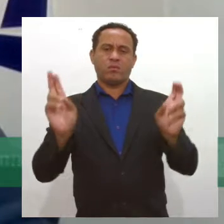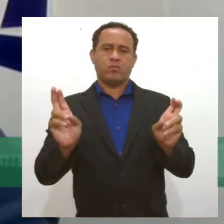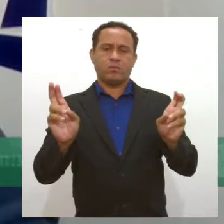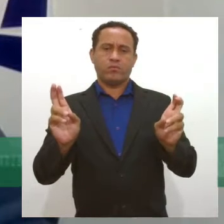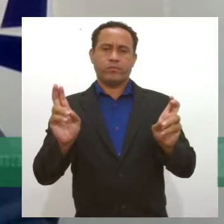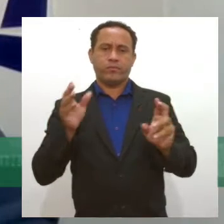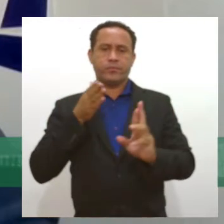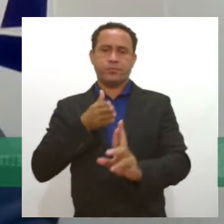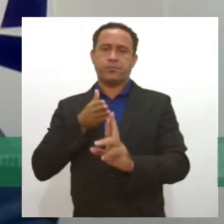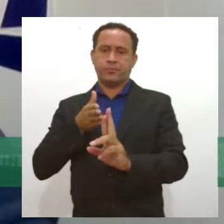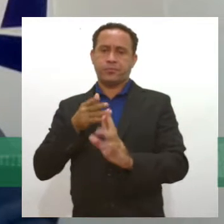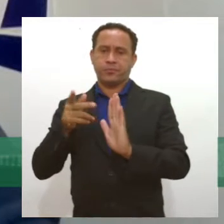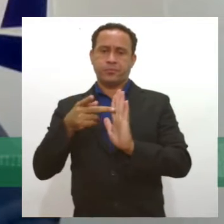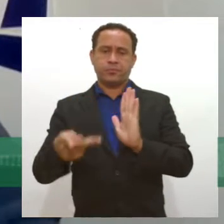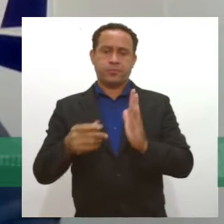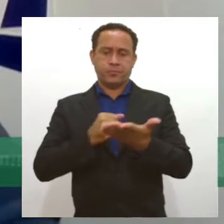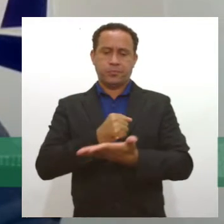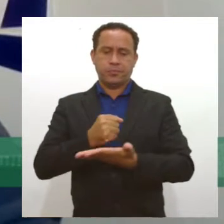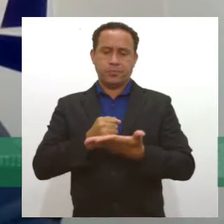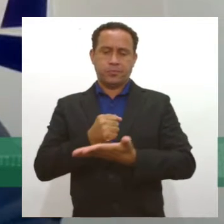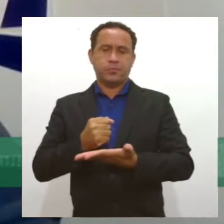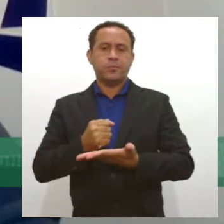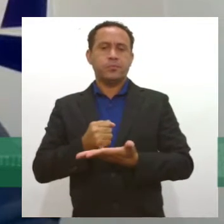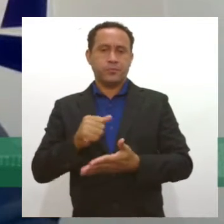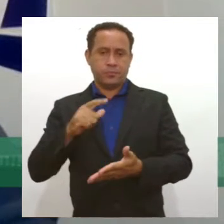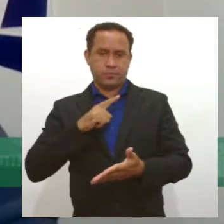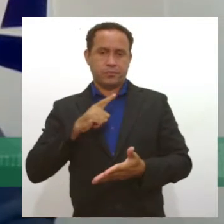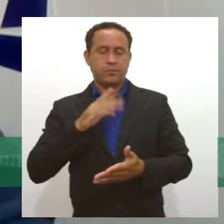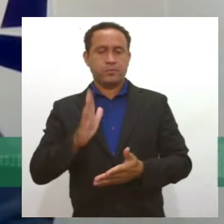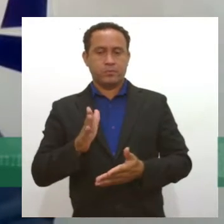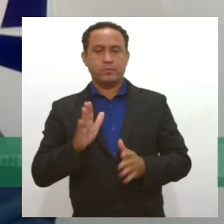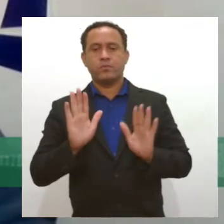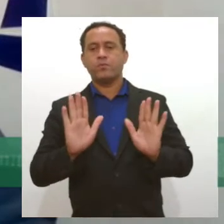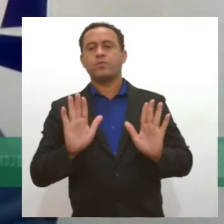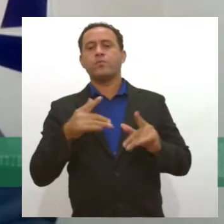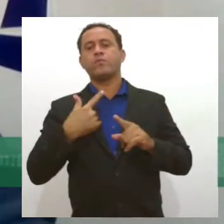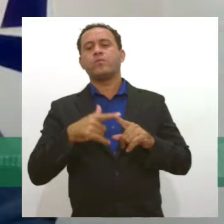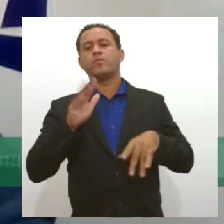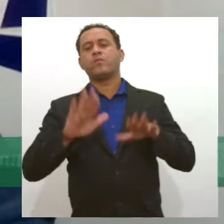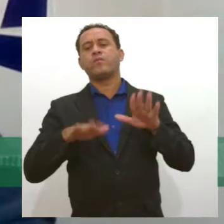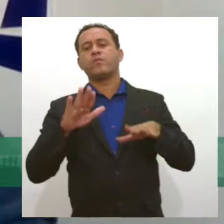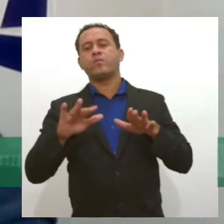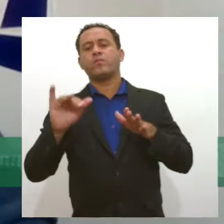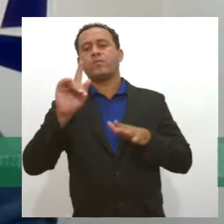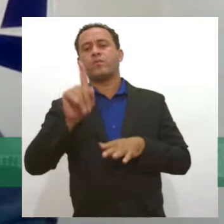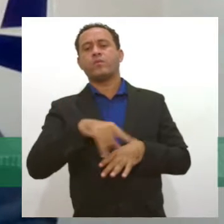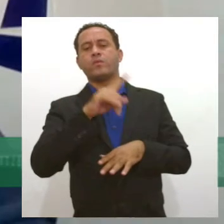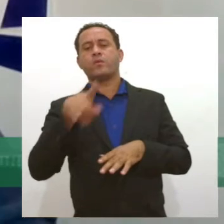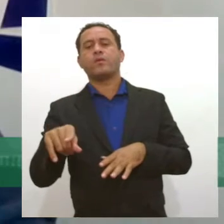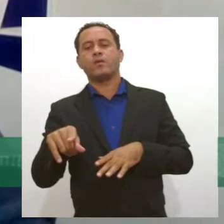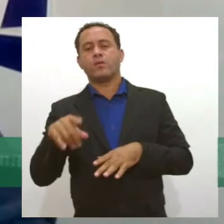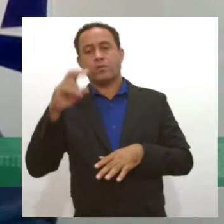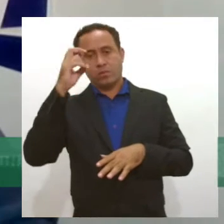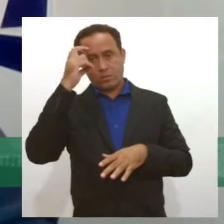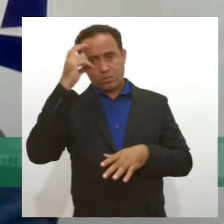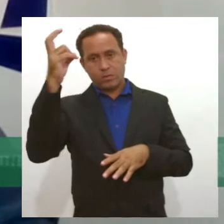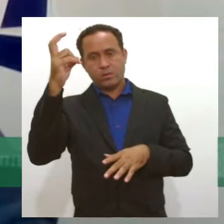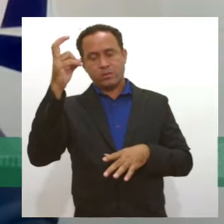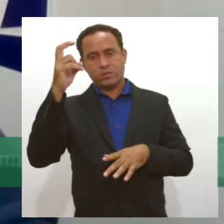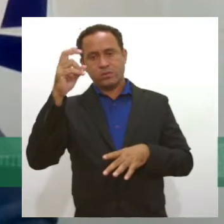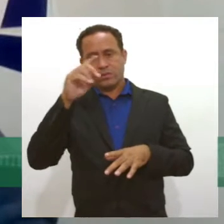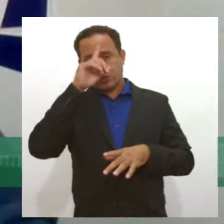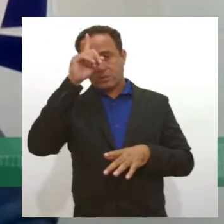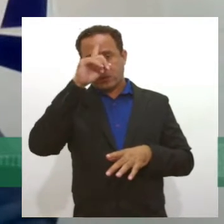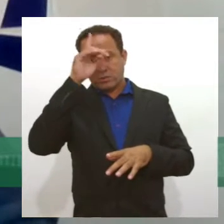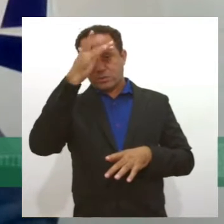de referência, o projeto básico já definiu, porque isso às vezes anula a criatividade, né, de